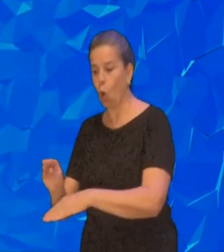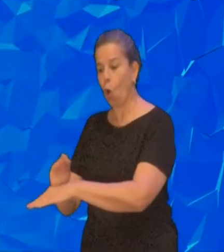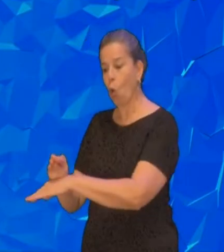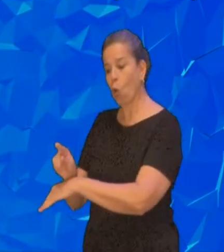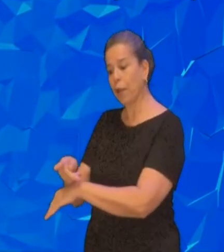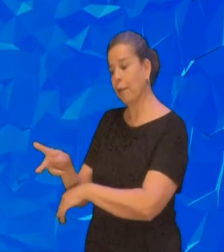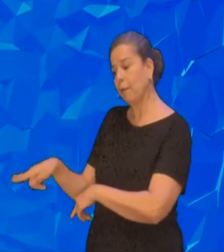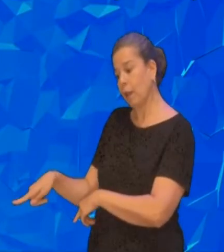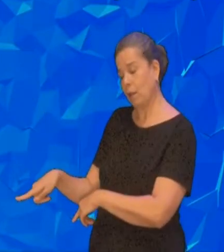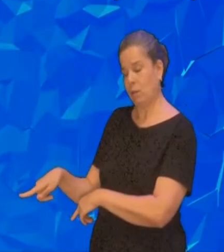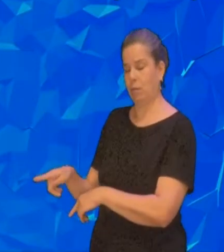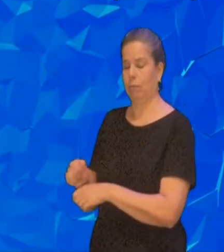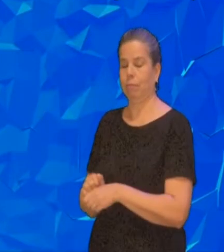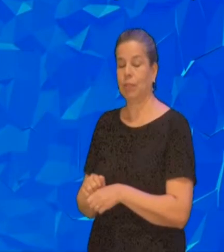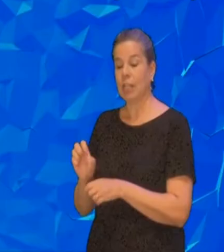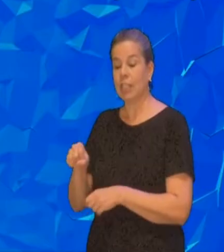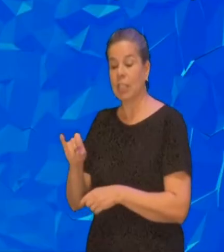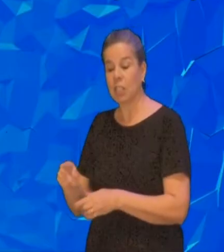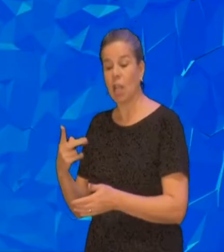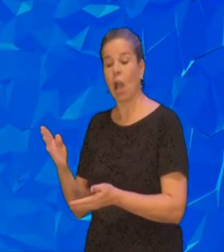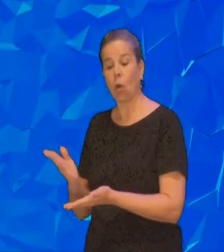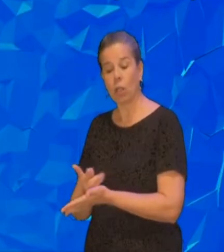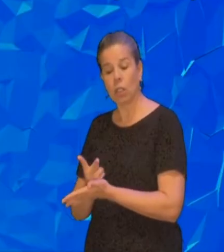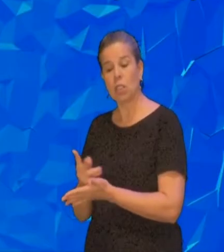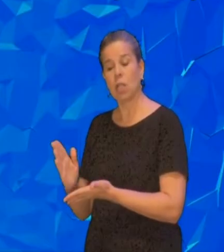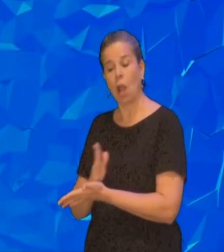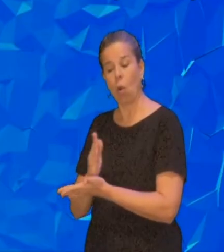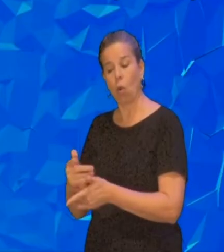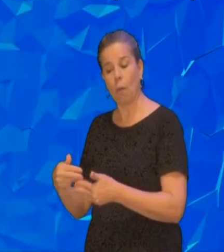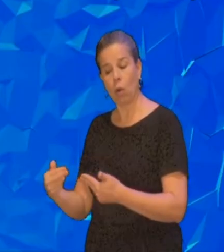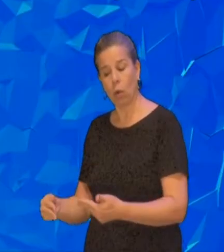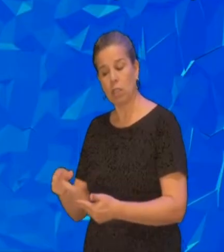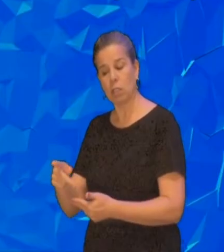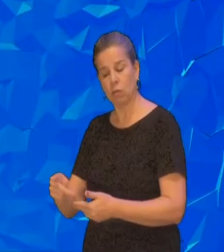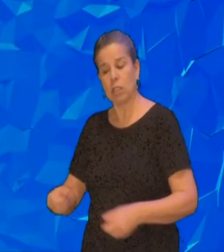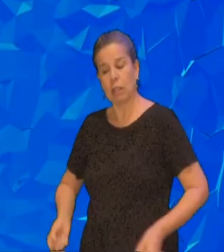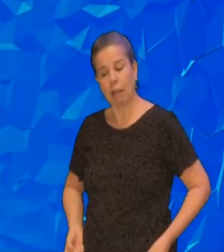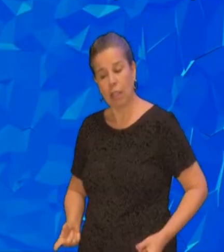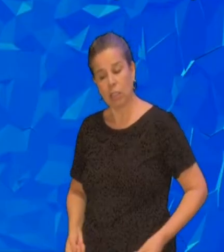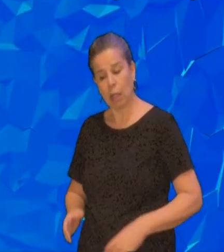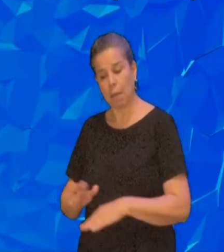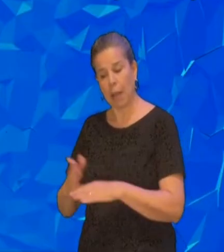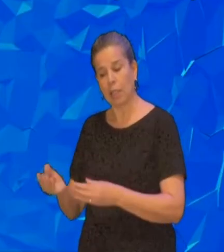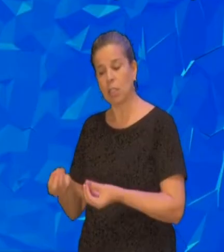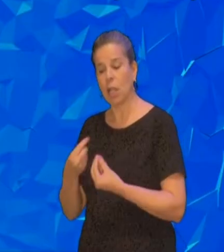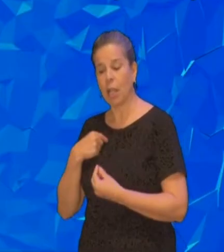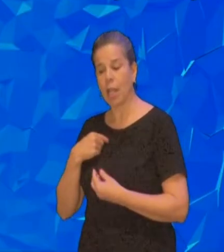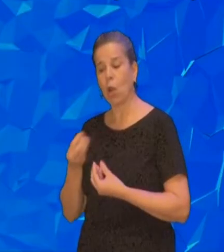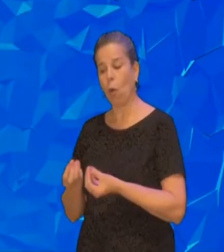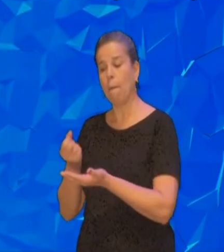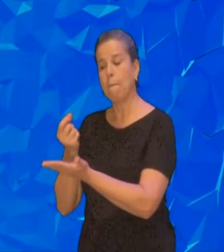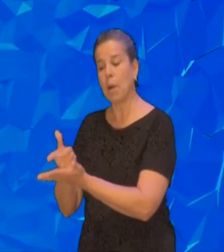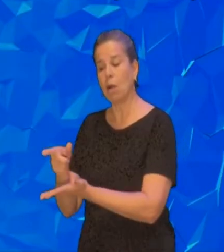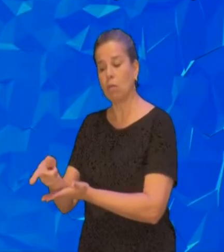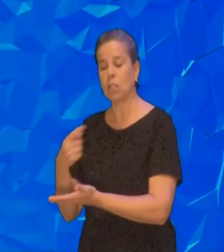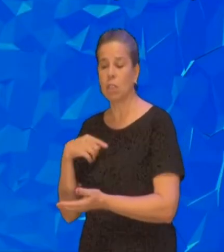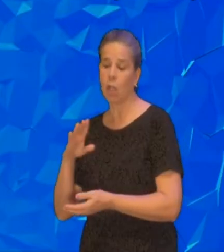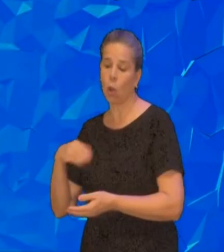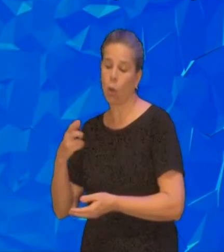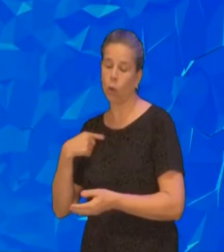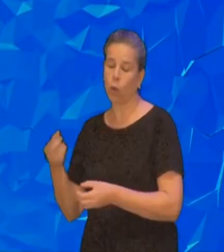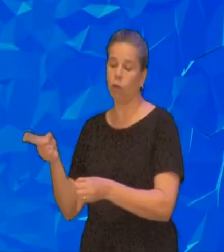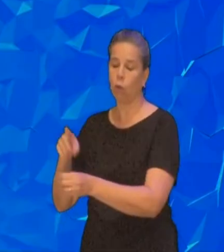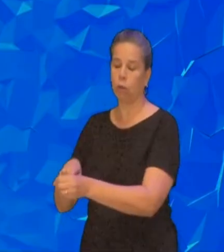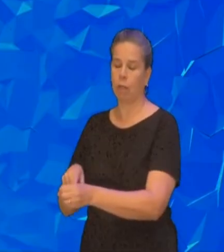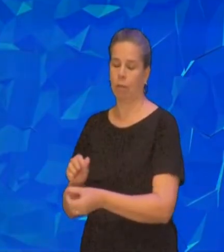deste homem, e se alguma coisa gastares a mais, eu te indenizarei quando